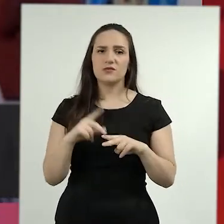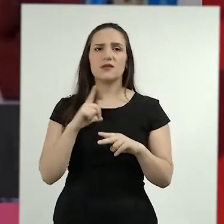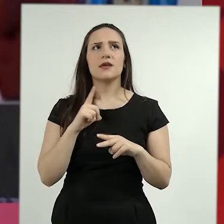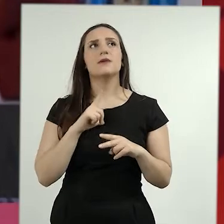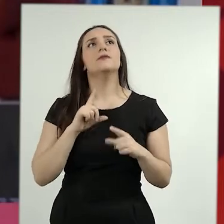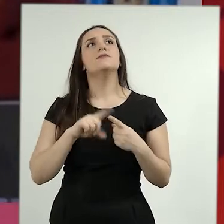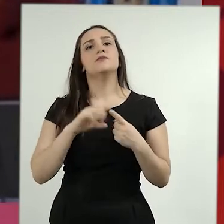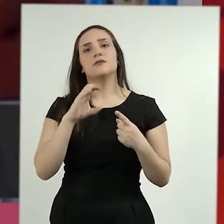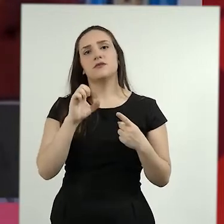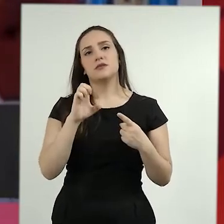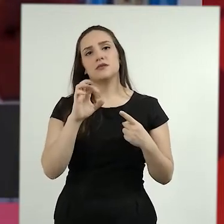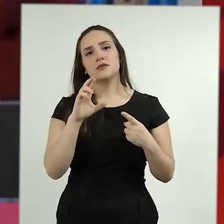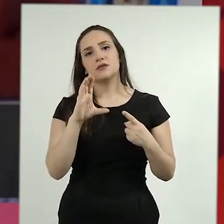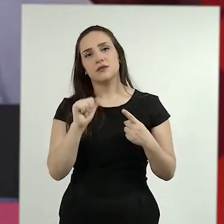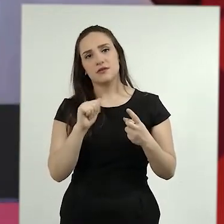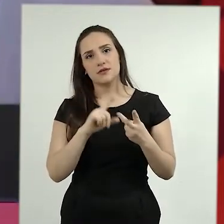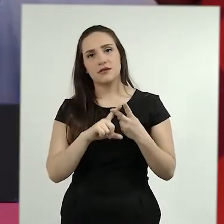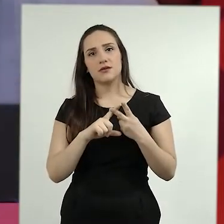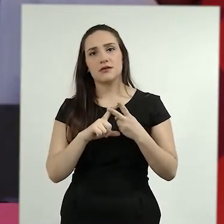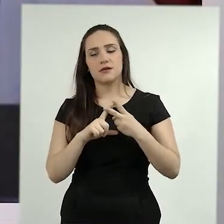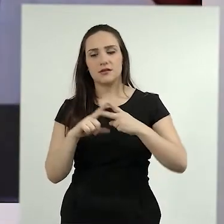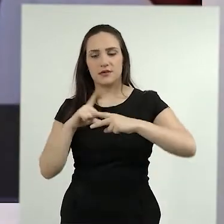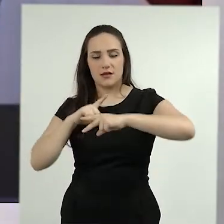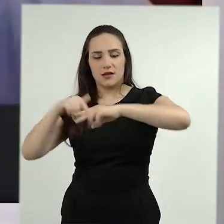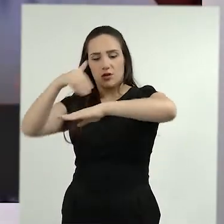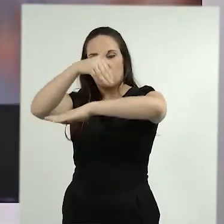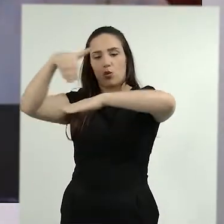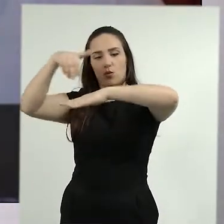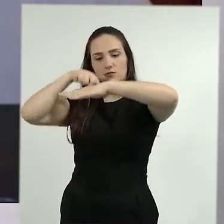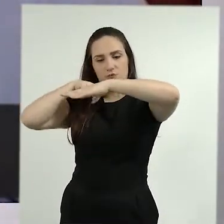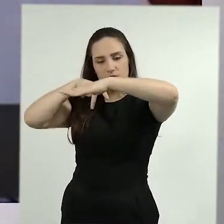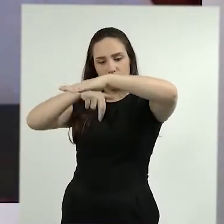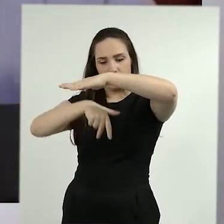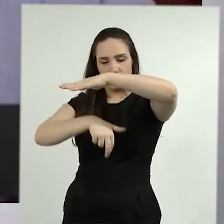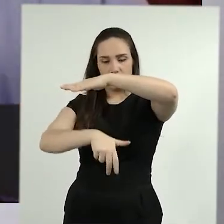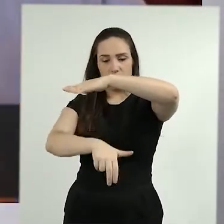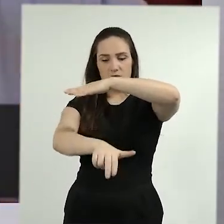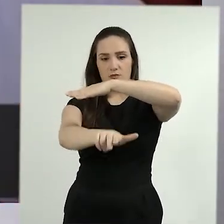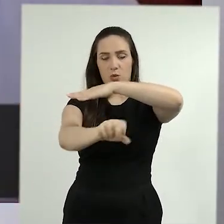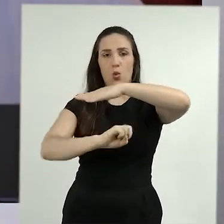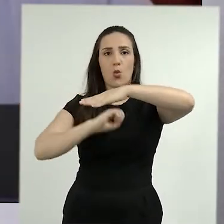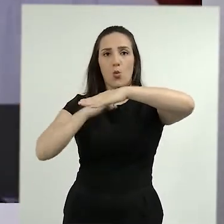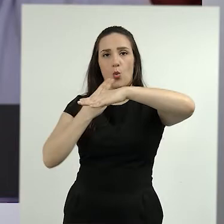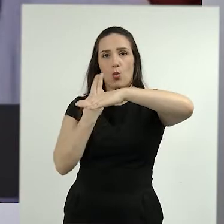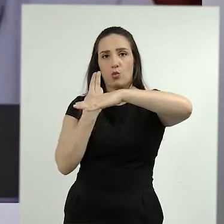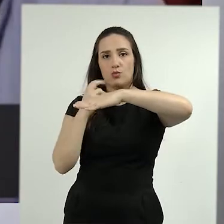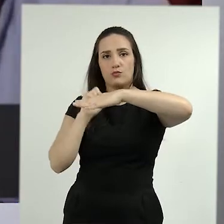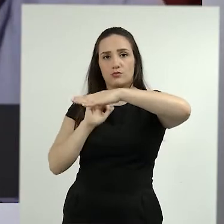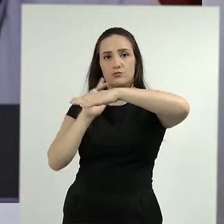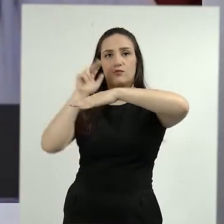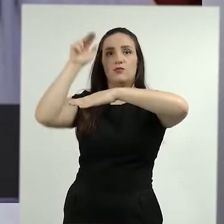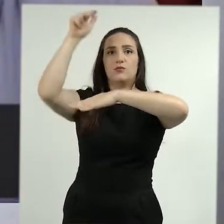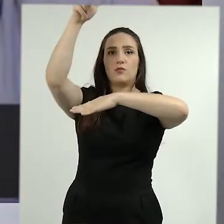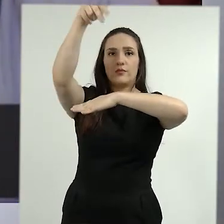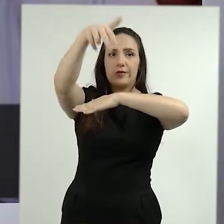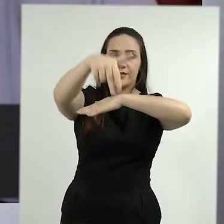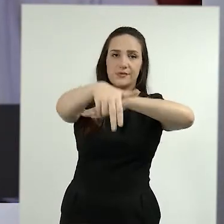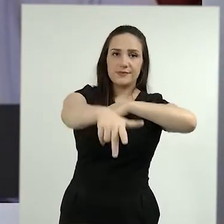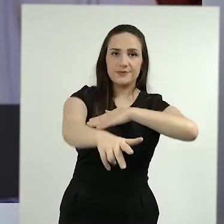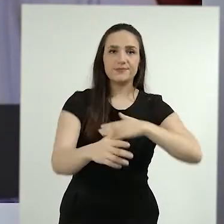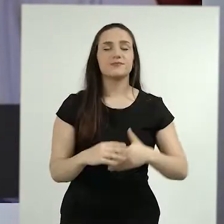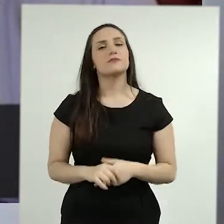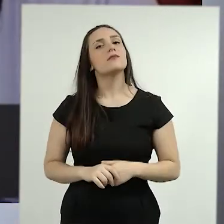Então, existem várias medidas, como cercas, como as passagens subterrâneas, as passagens por cima, né, as pontes para